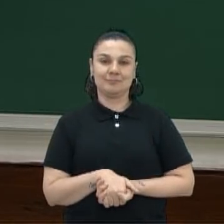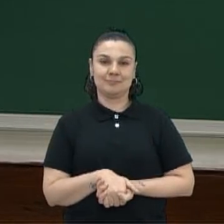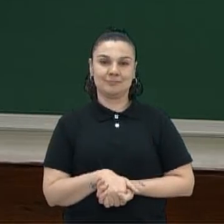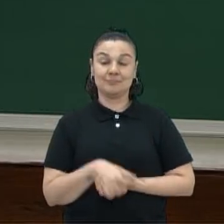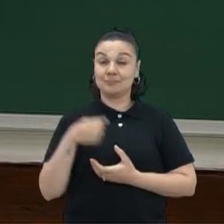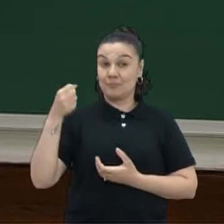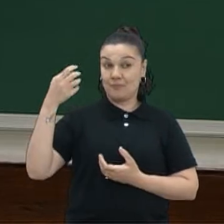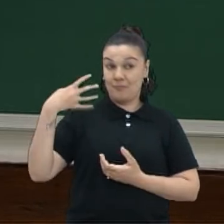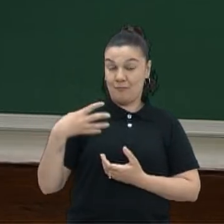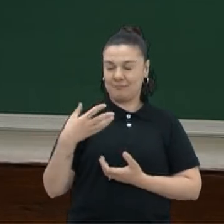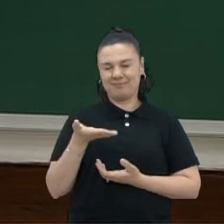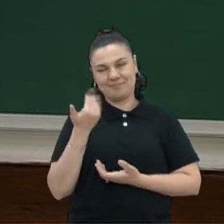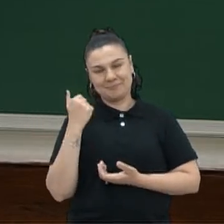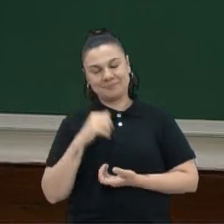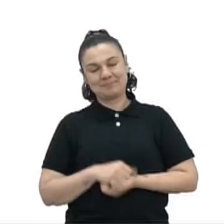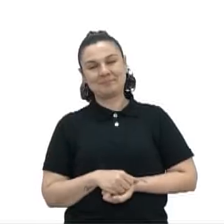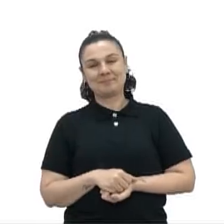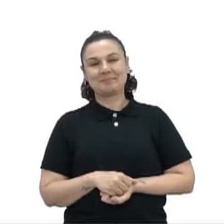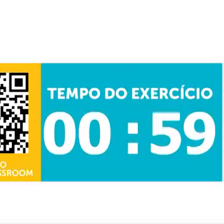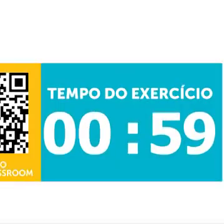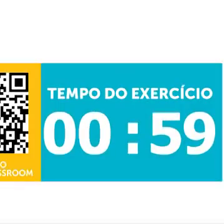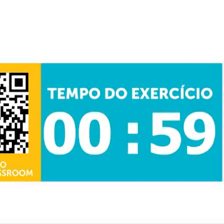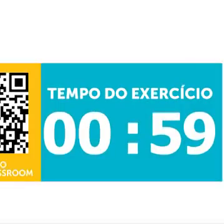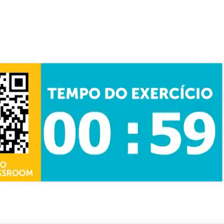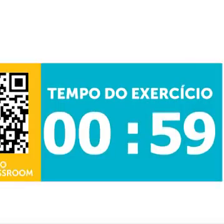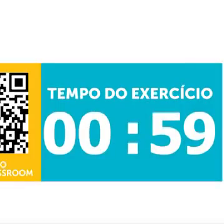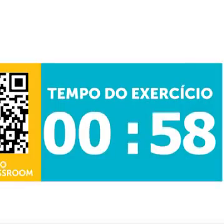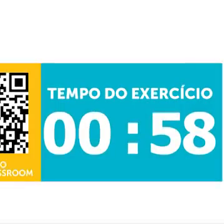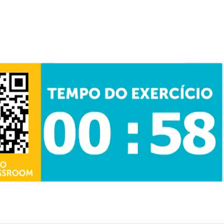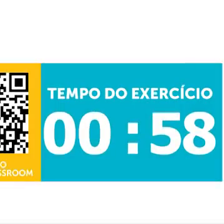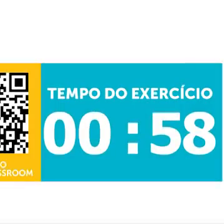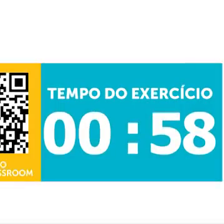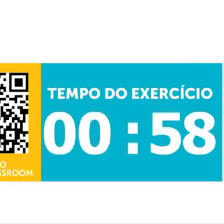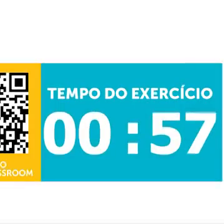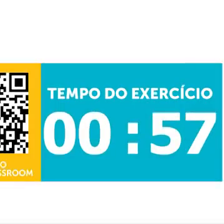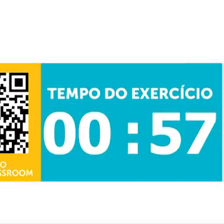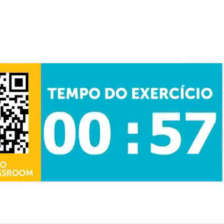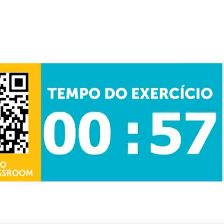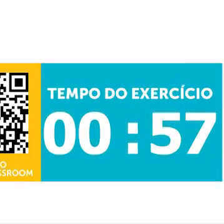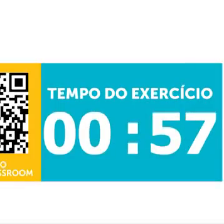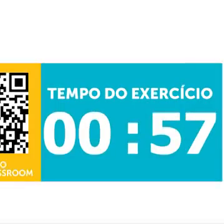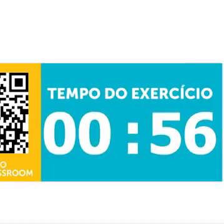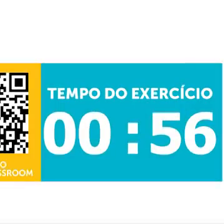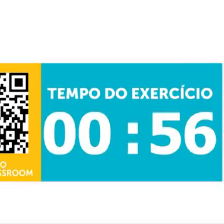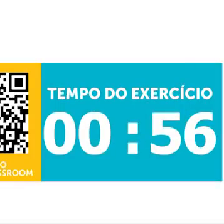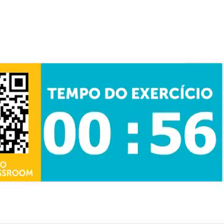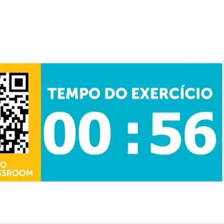Vamos lá?